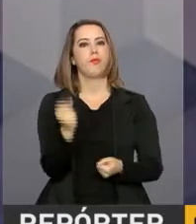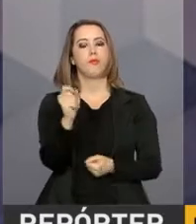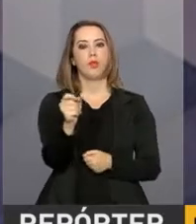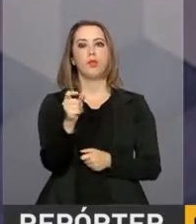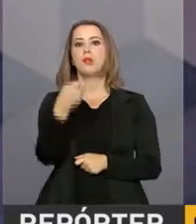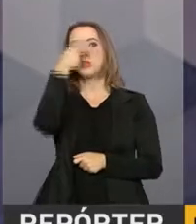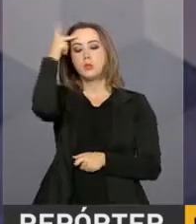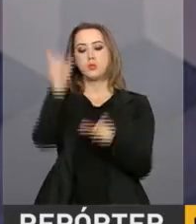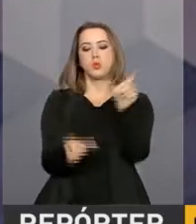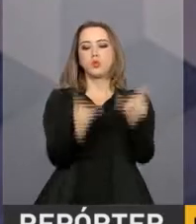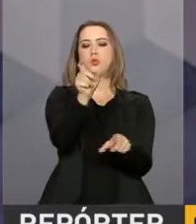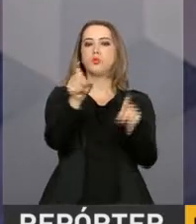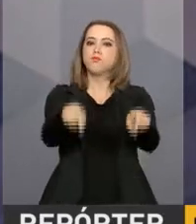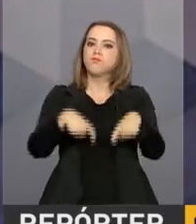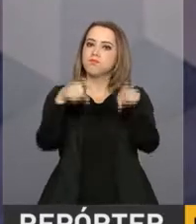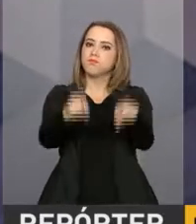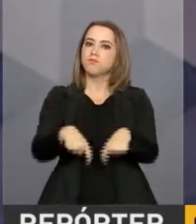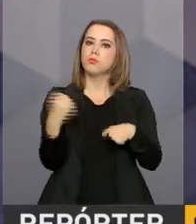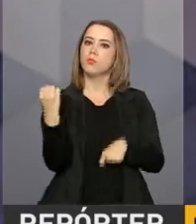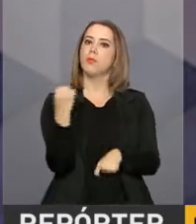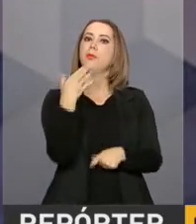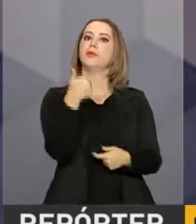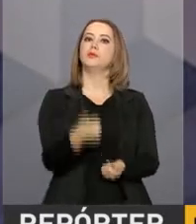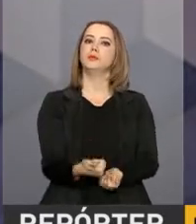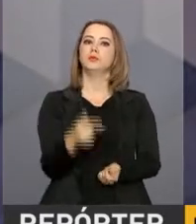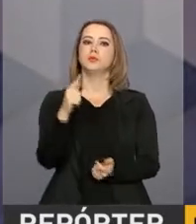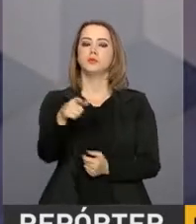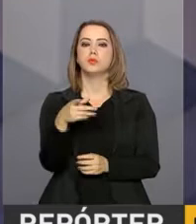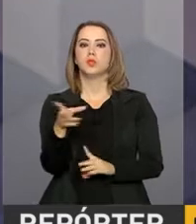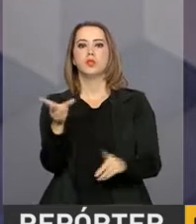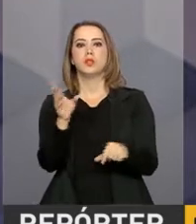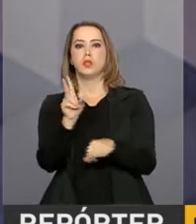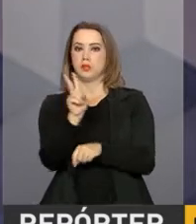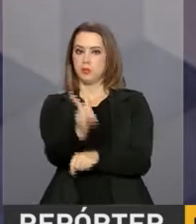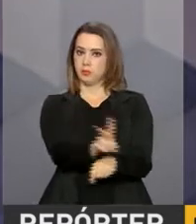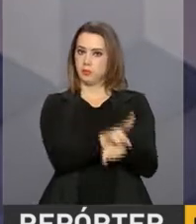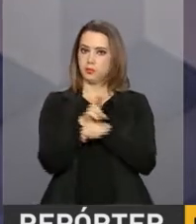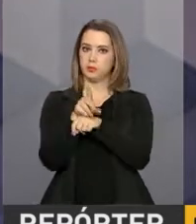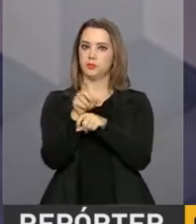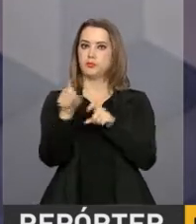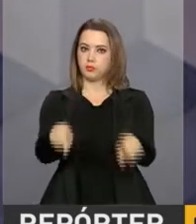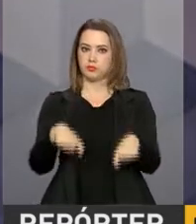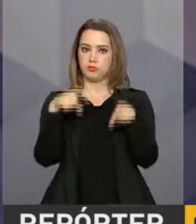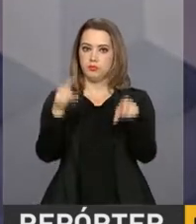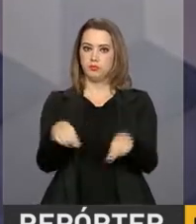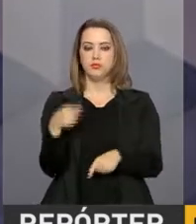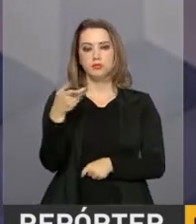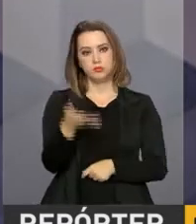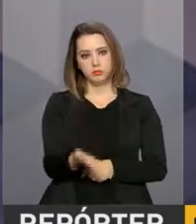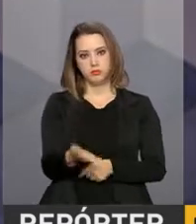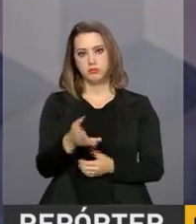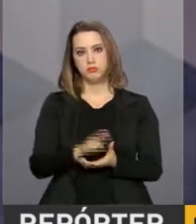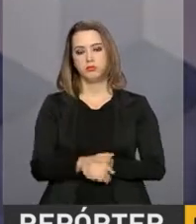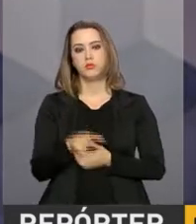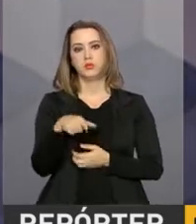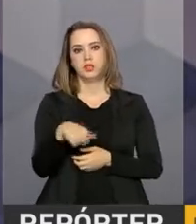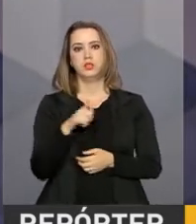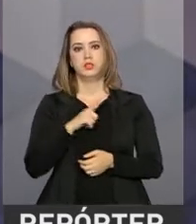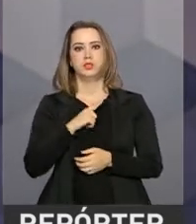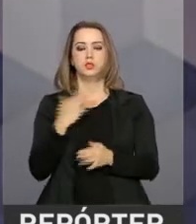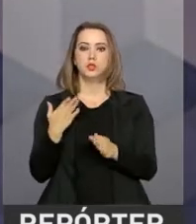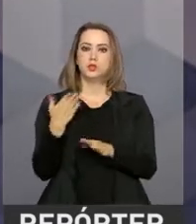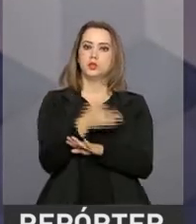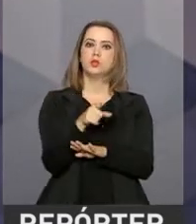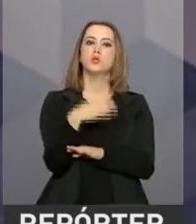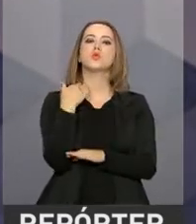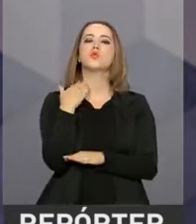produtores competentes e política e oferta de crédito agrícola. E aqui entra o nosso Banco